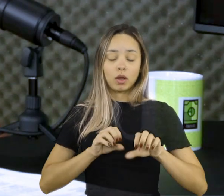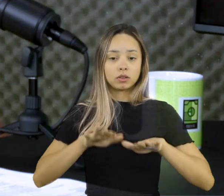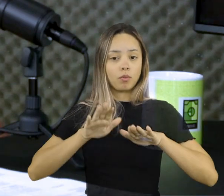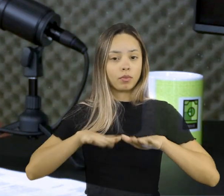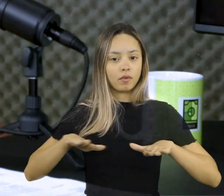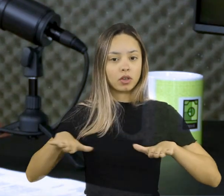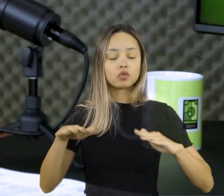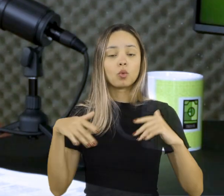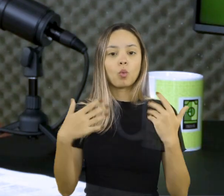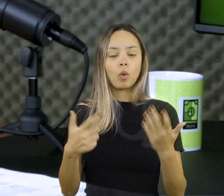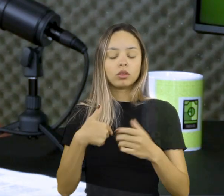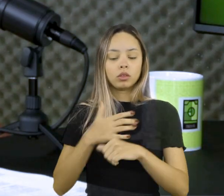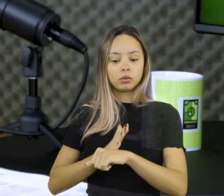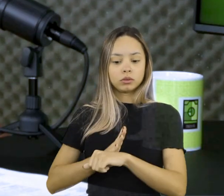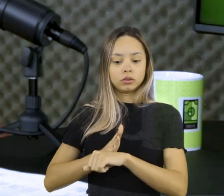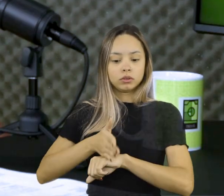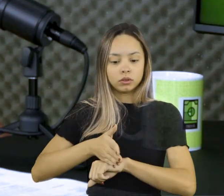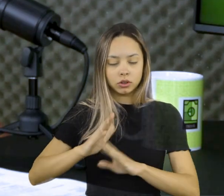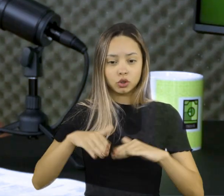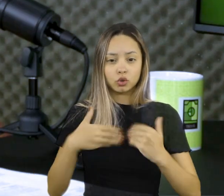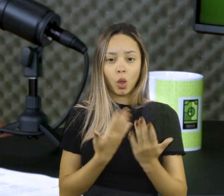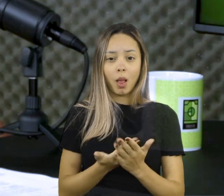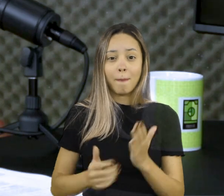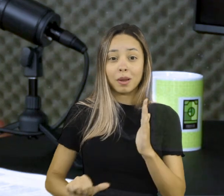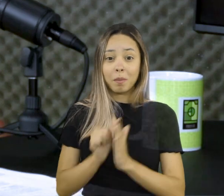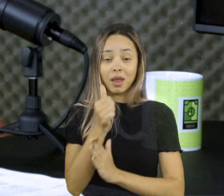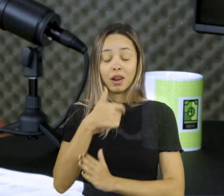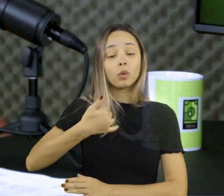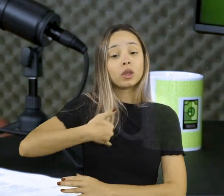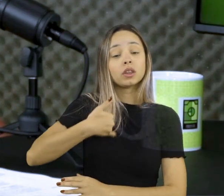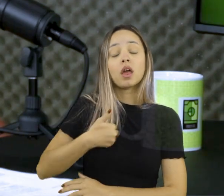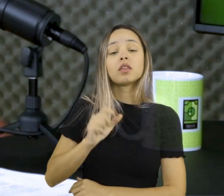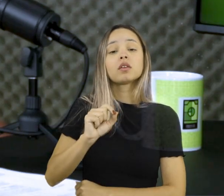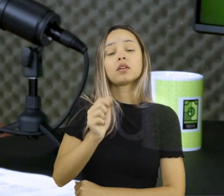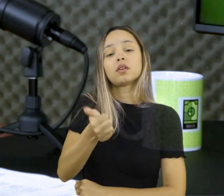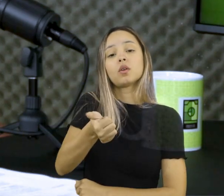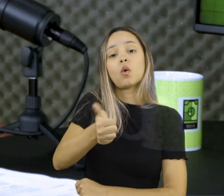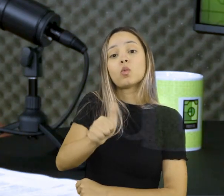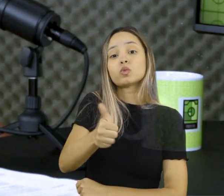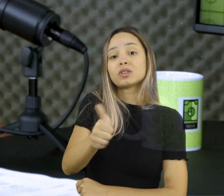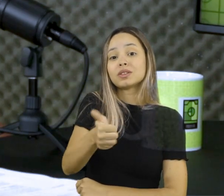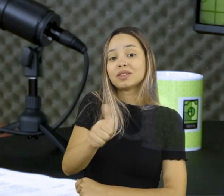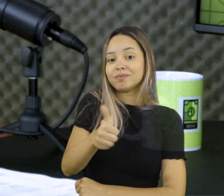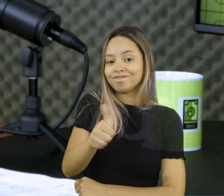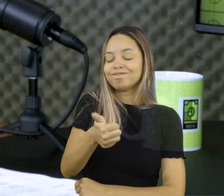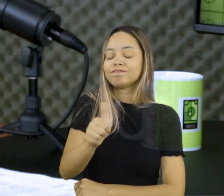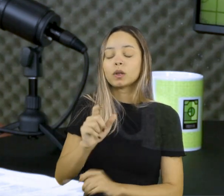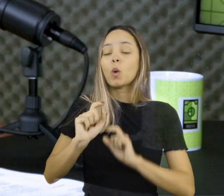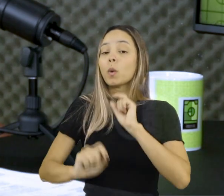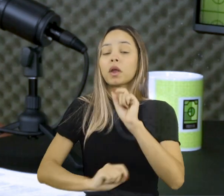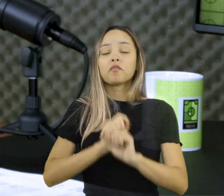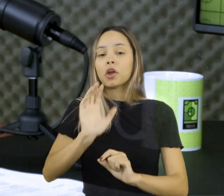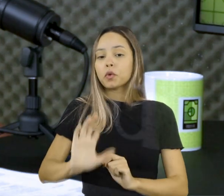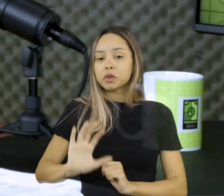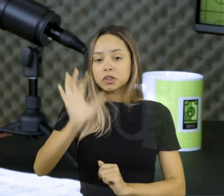eu cheguei à escola pela primeira vez, eu já estava com 11 anos. E aí, o que é que acontece?